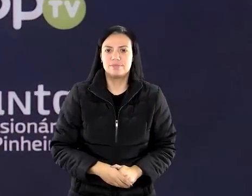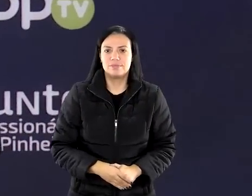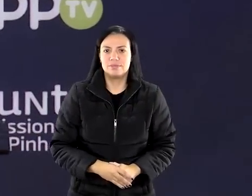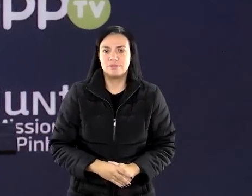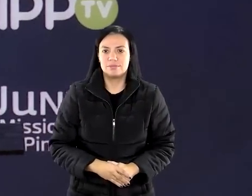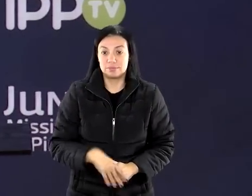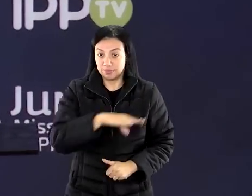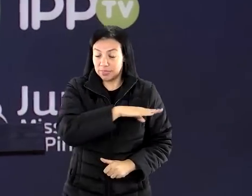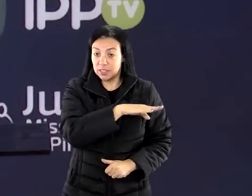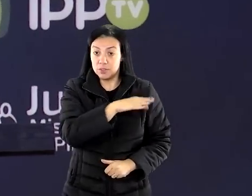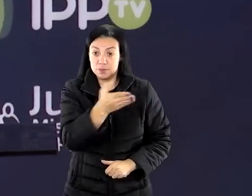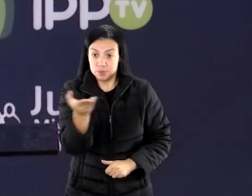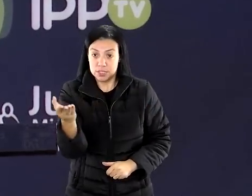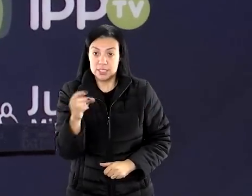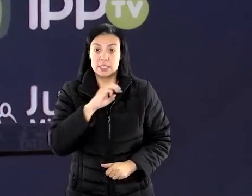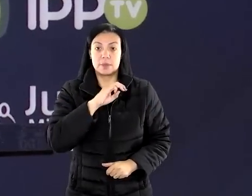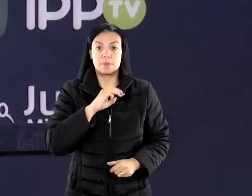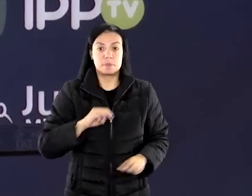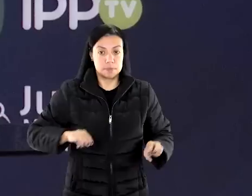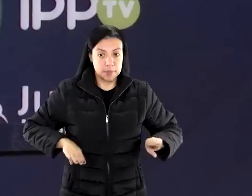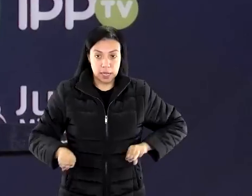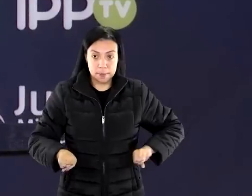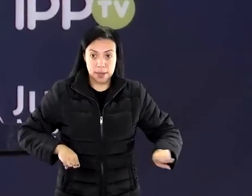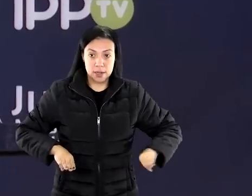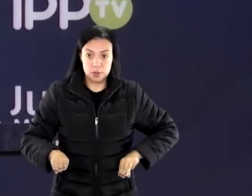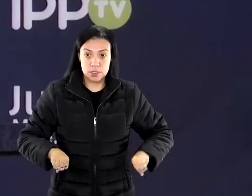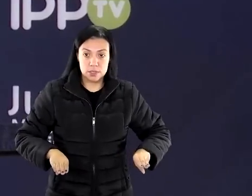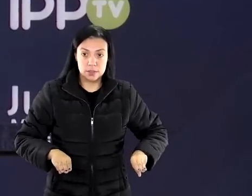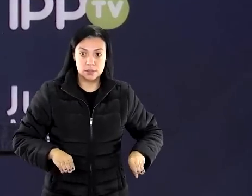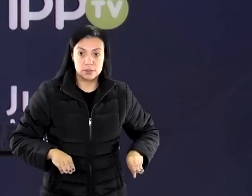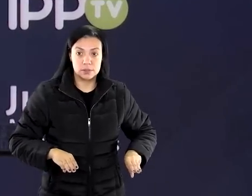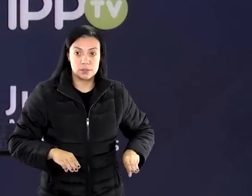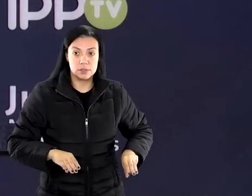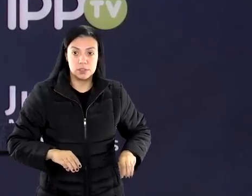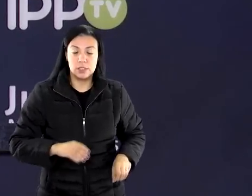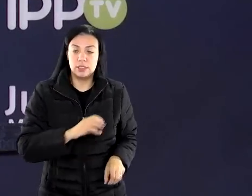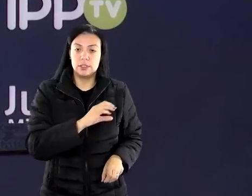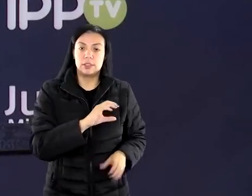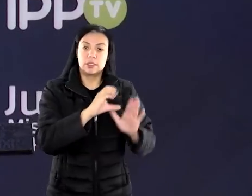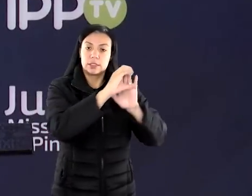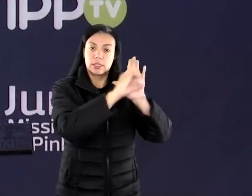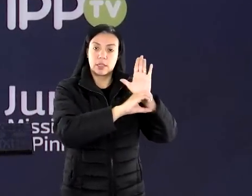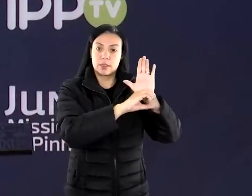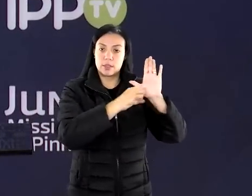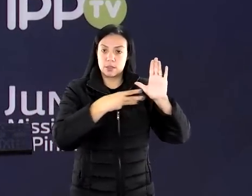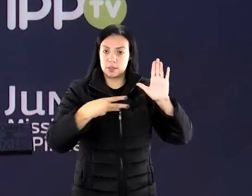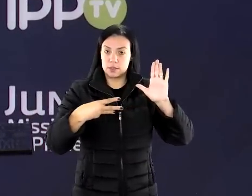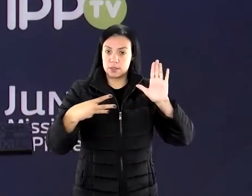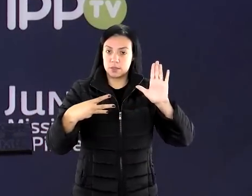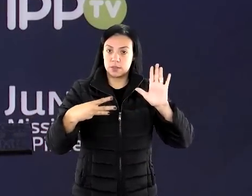Eu queria que você fosse lá para Marcos, capítulo 3. Marcos, capítulo 3.